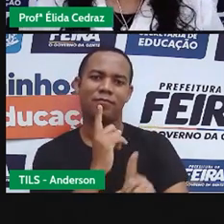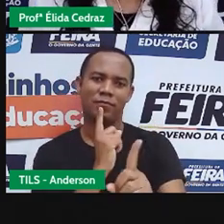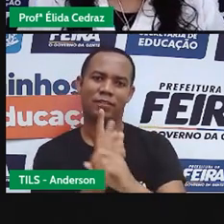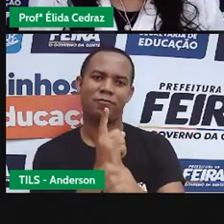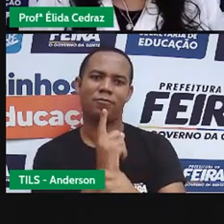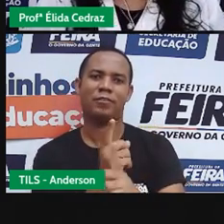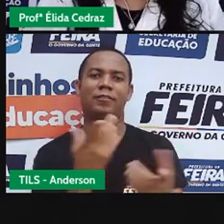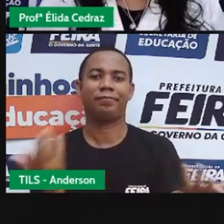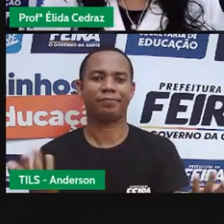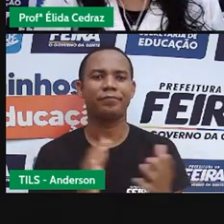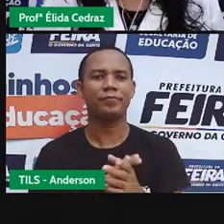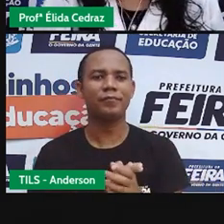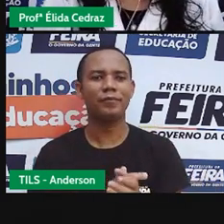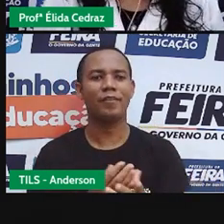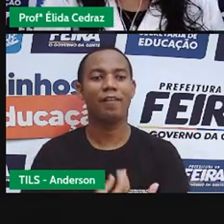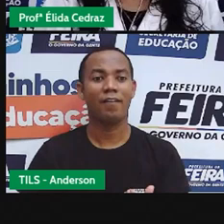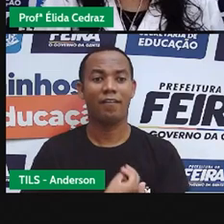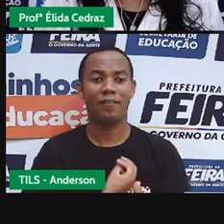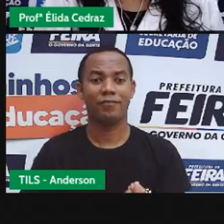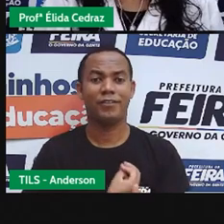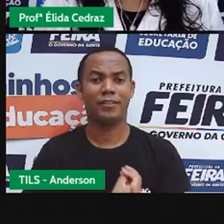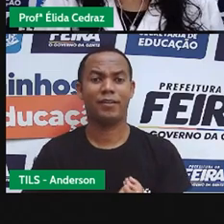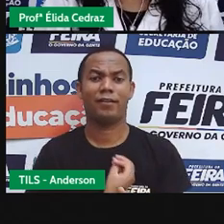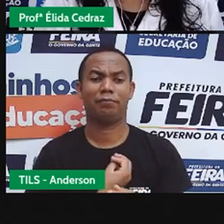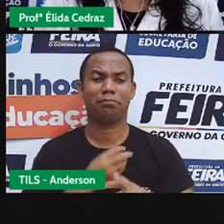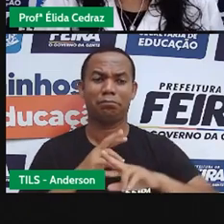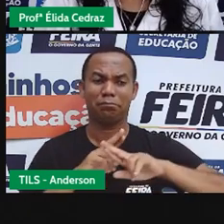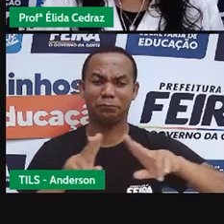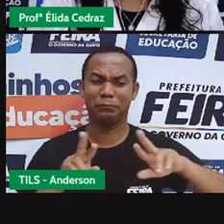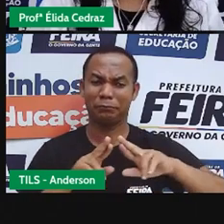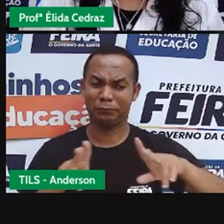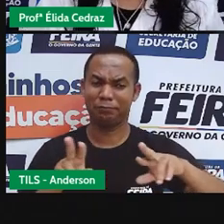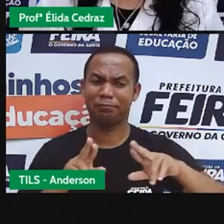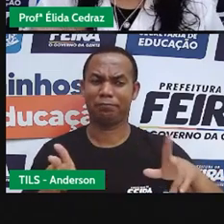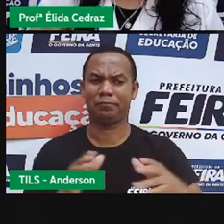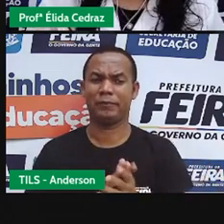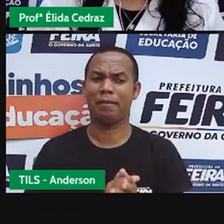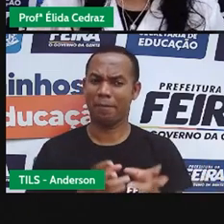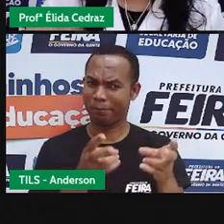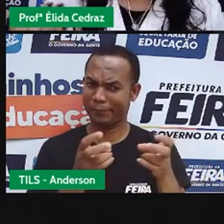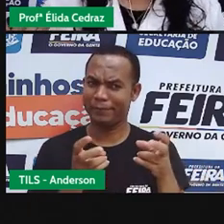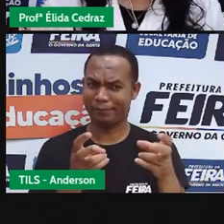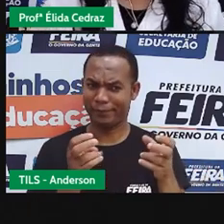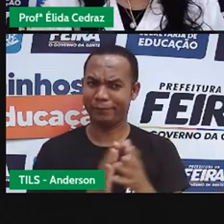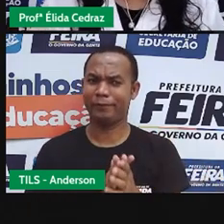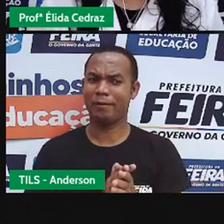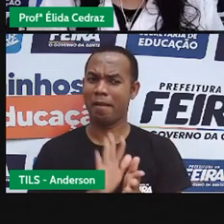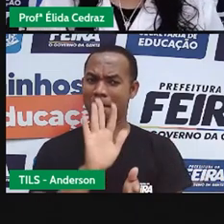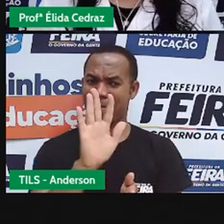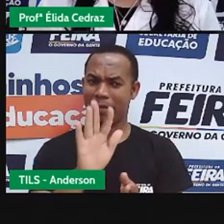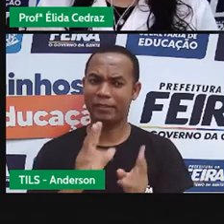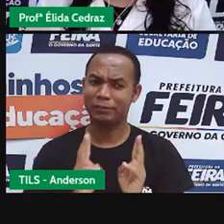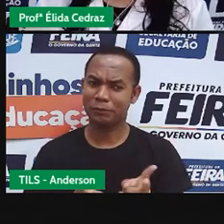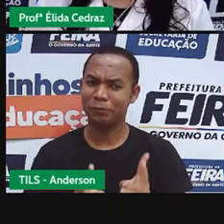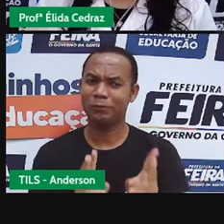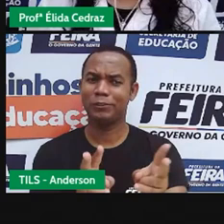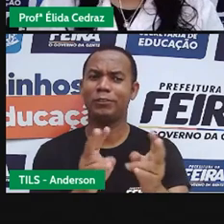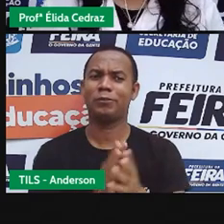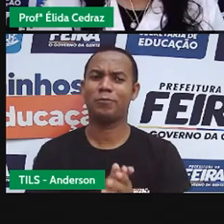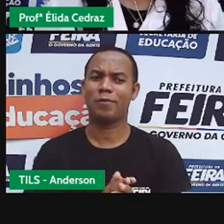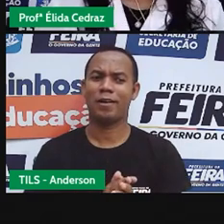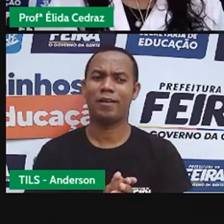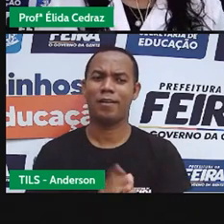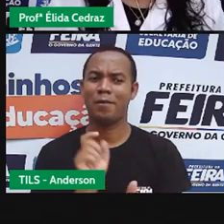Então, o modo de vida dos indígenas mudou bastante, percebeu, né? Mas eles continuam